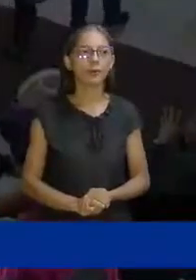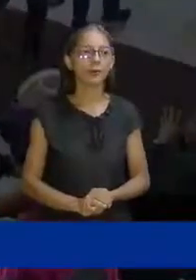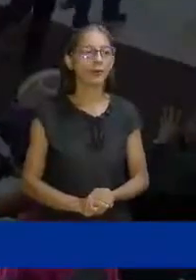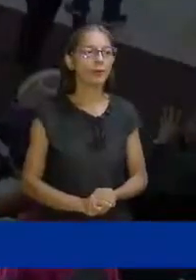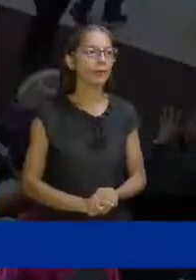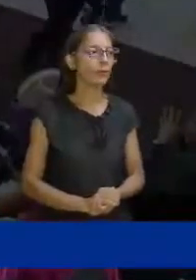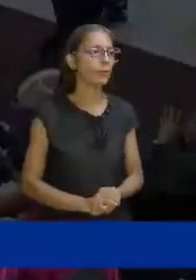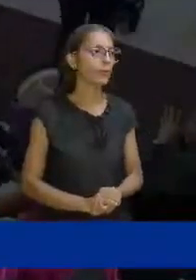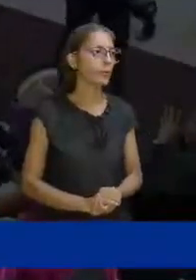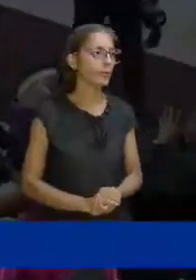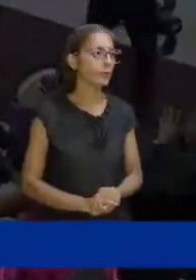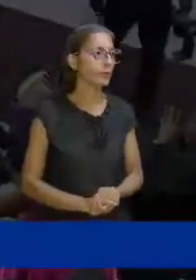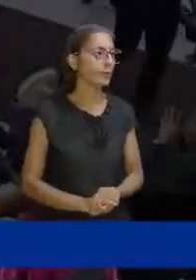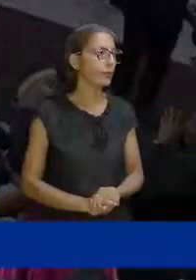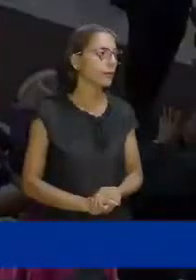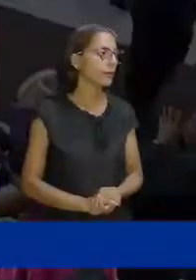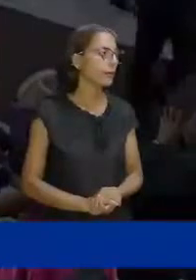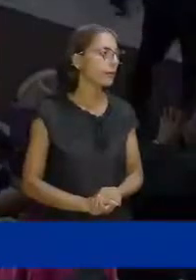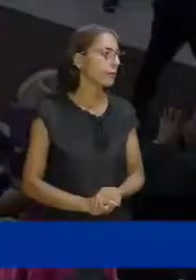Permanece mais ampla do plenário.